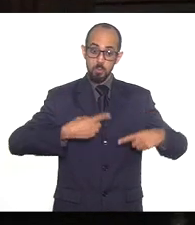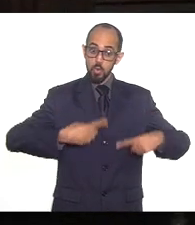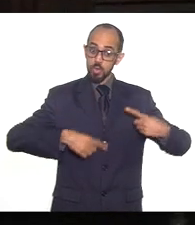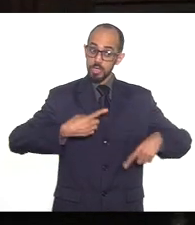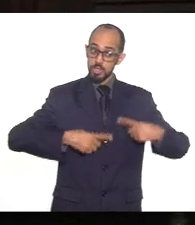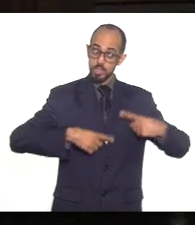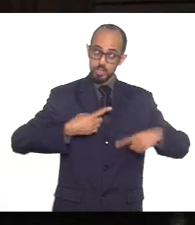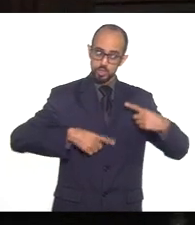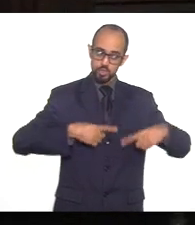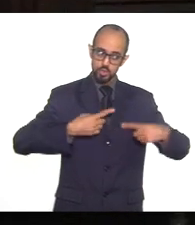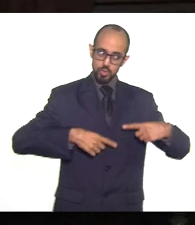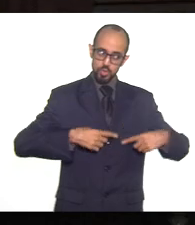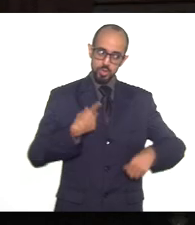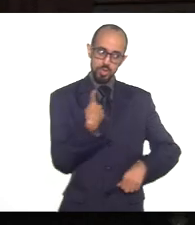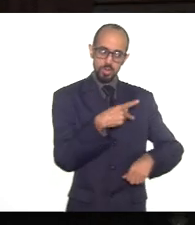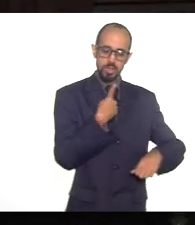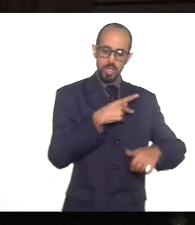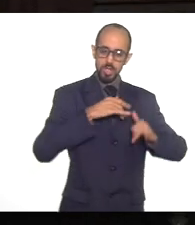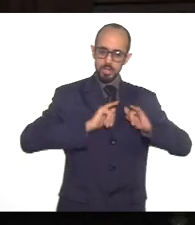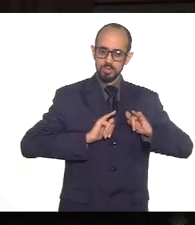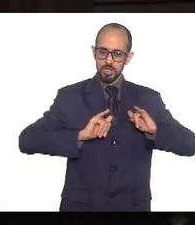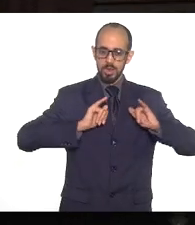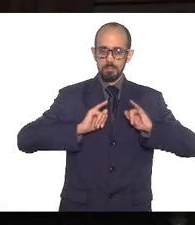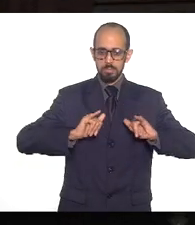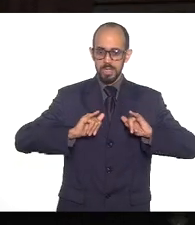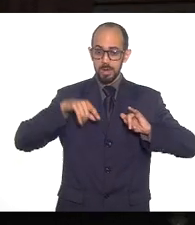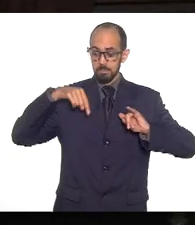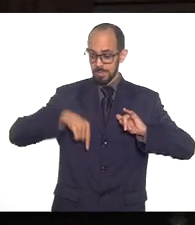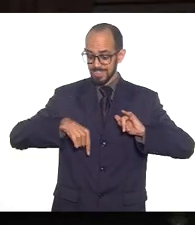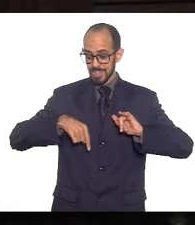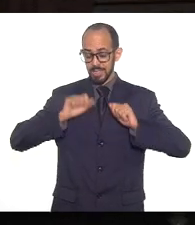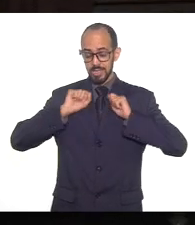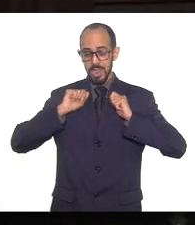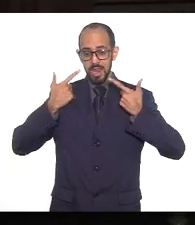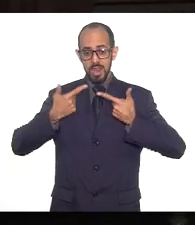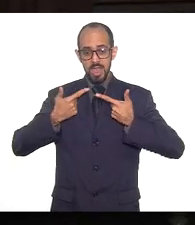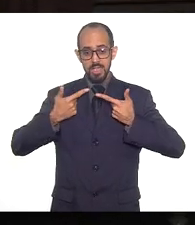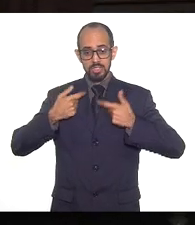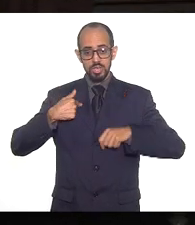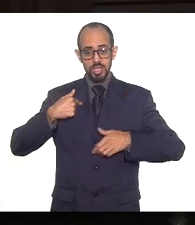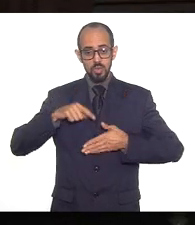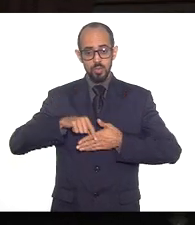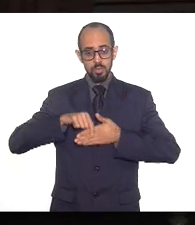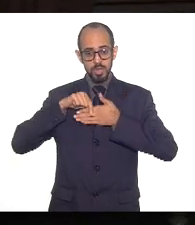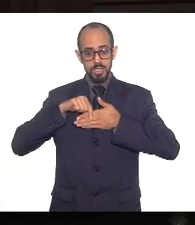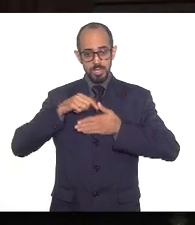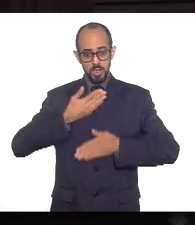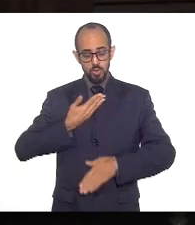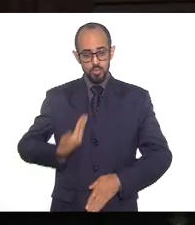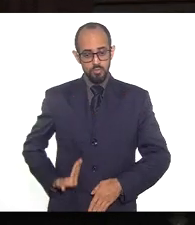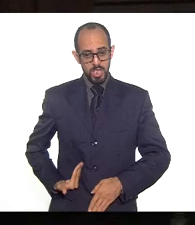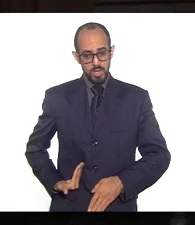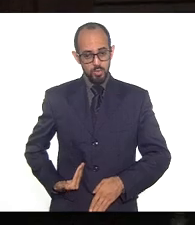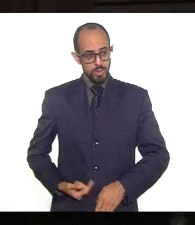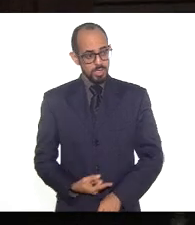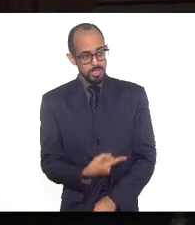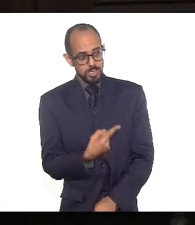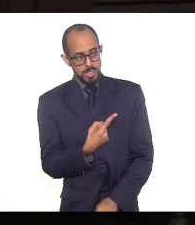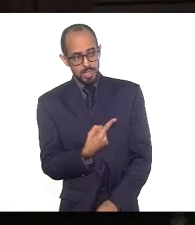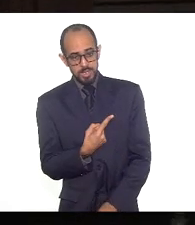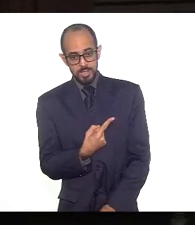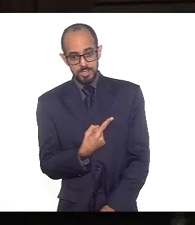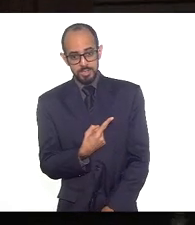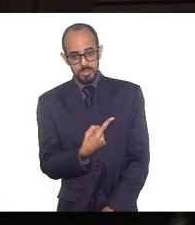dezenas de campanhas aqui na Assembleia eu era um líder do governo e o Luiz